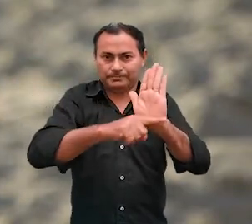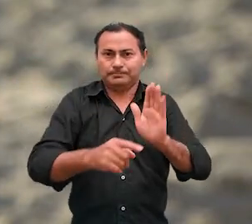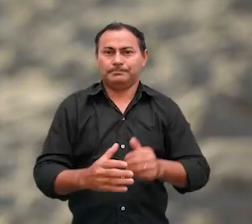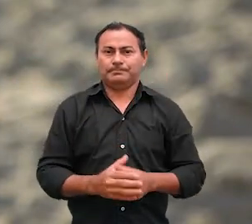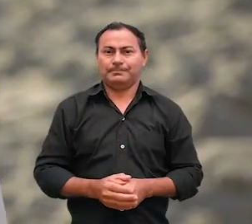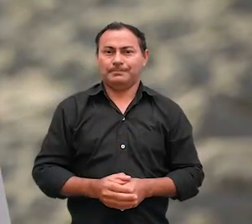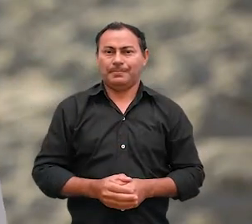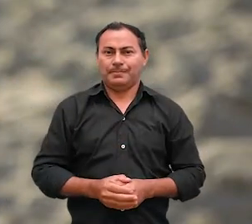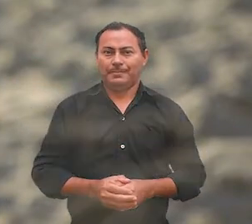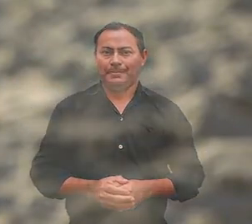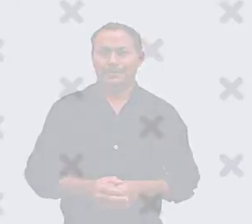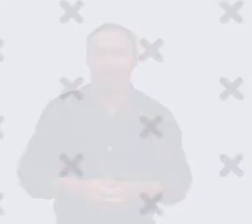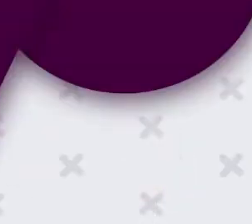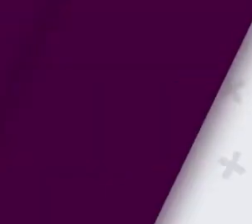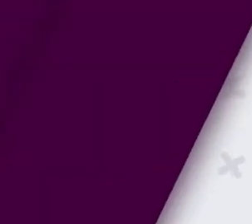programa